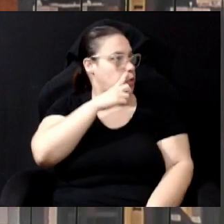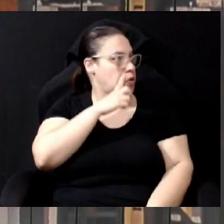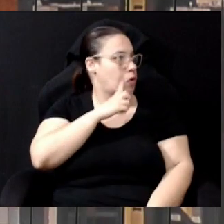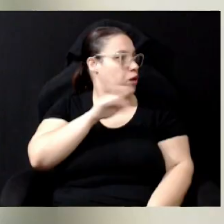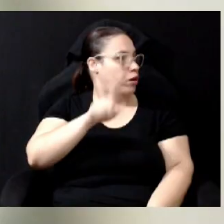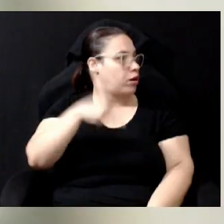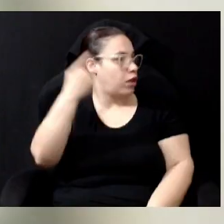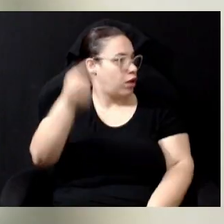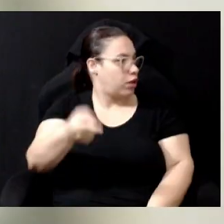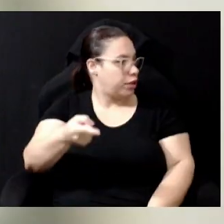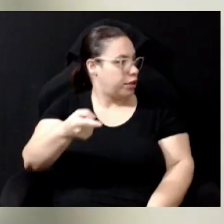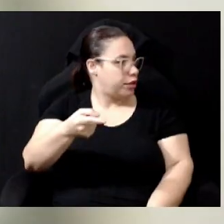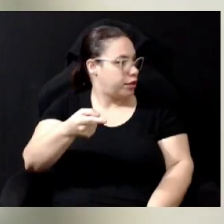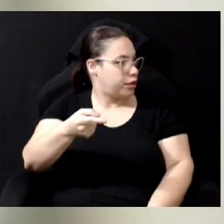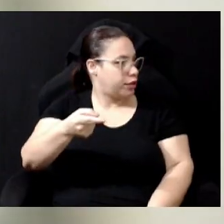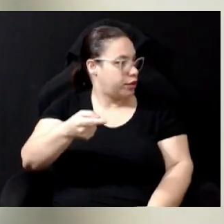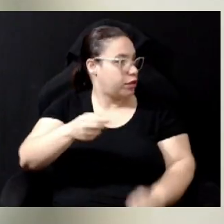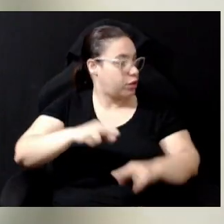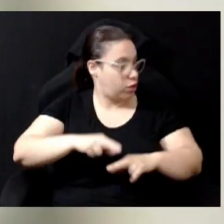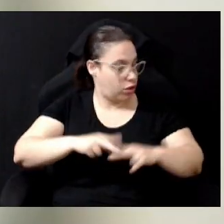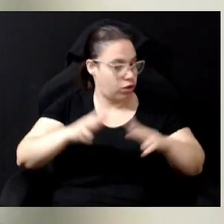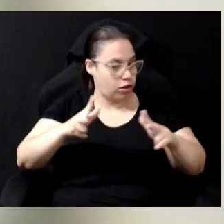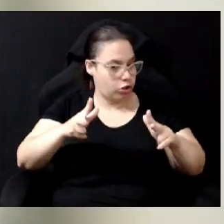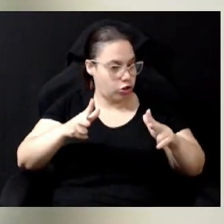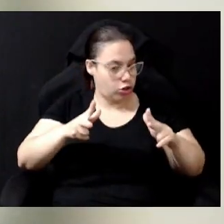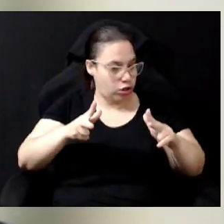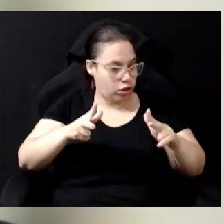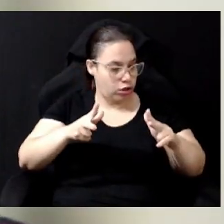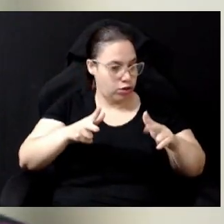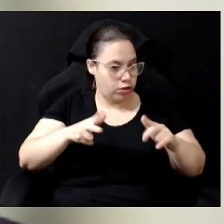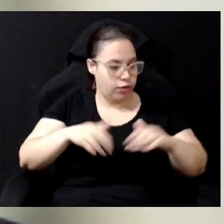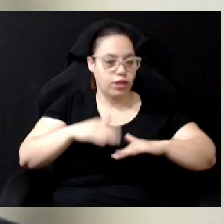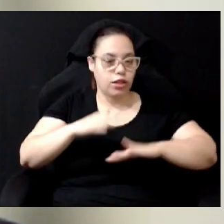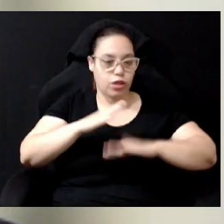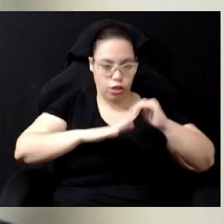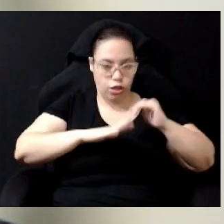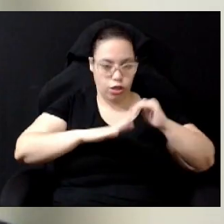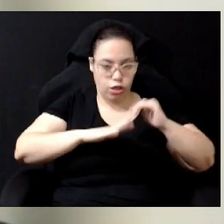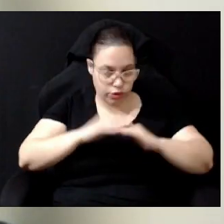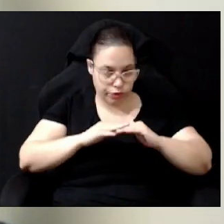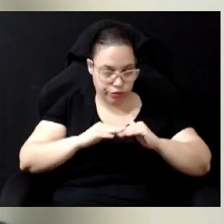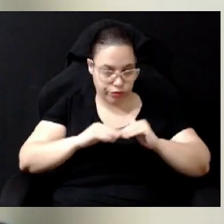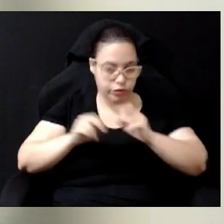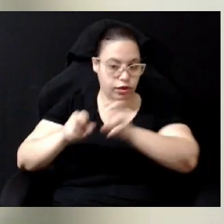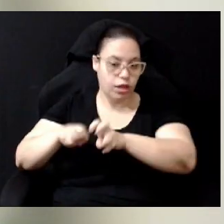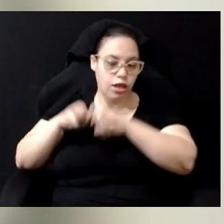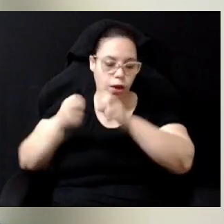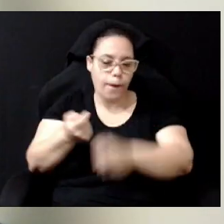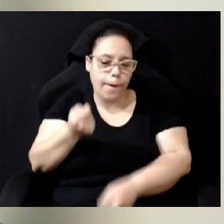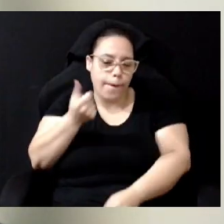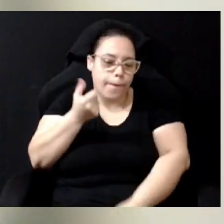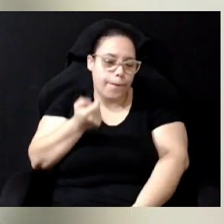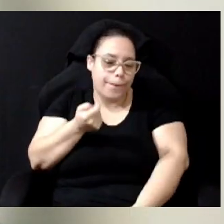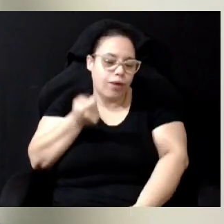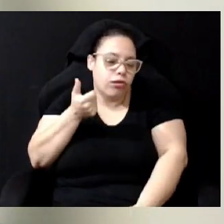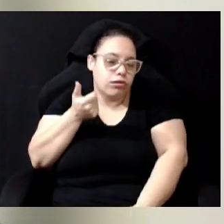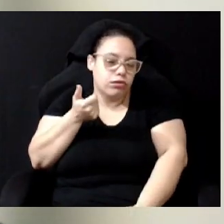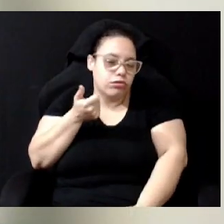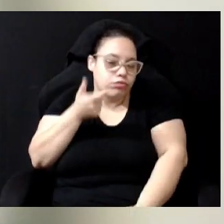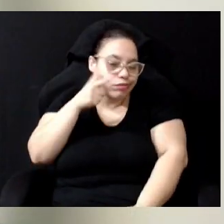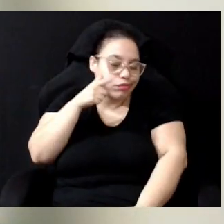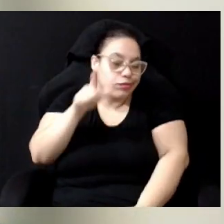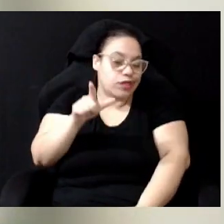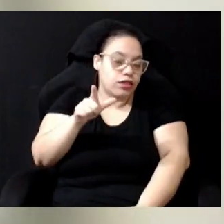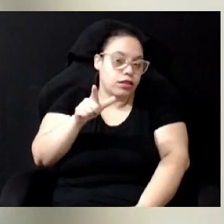Exatamente. E além deles terem uma condição diferenciada de mercado, ainda a agricultura é um dos poucos ambientes